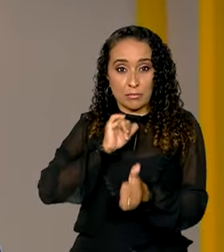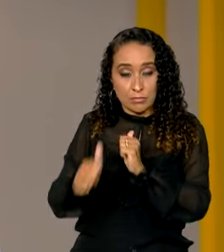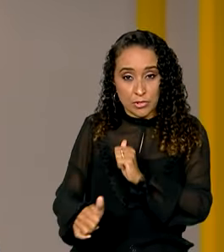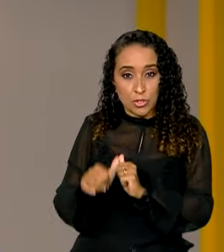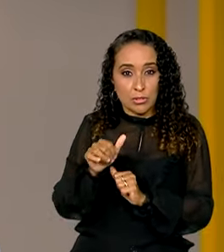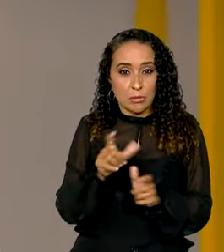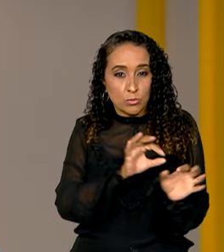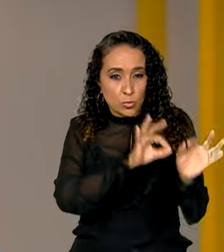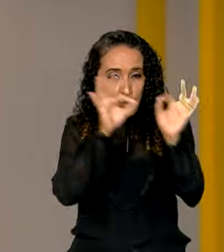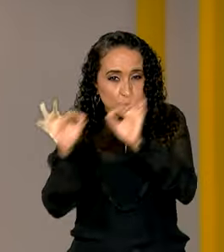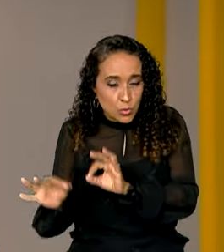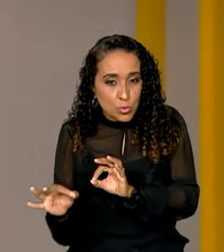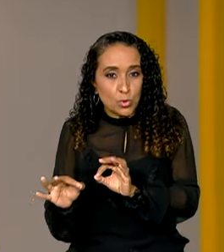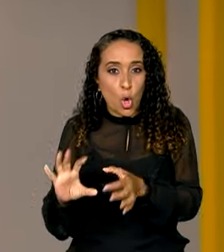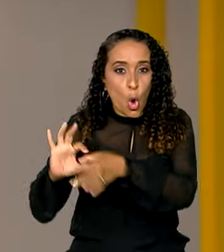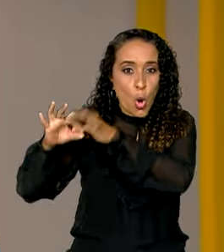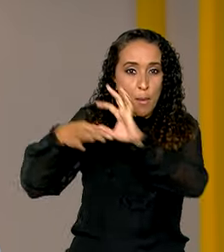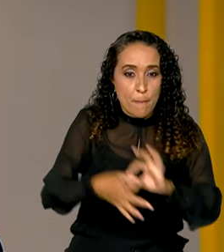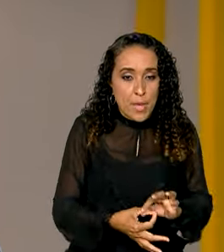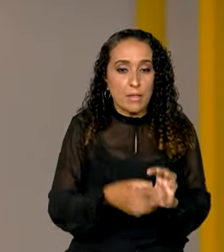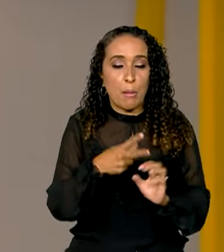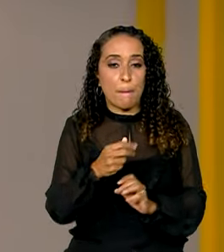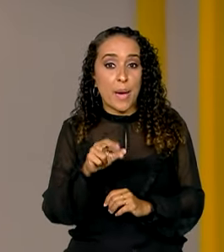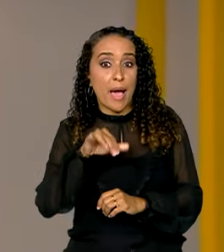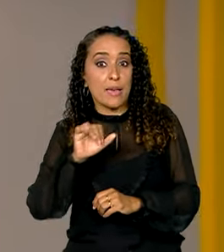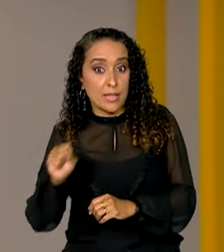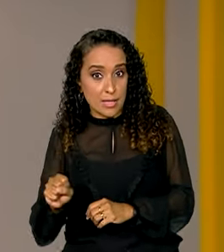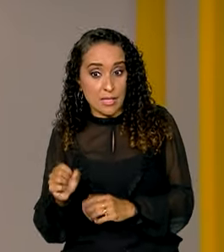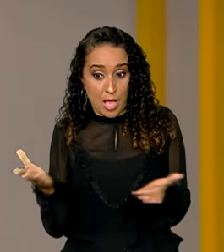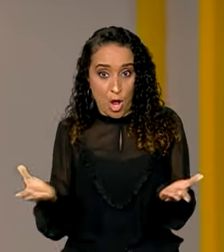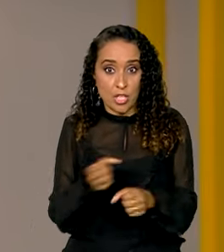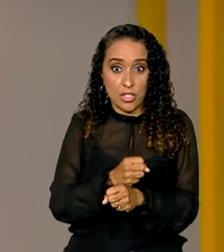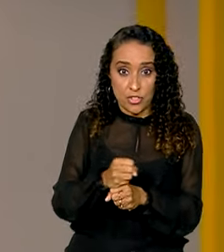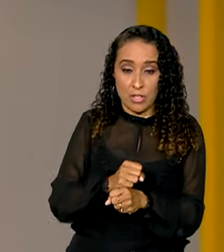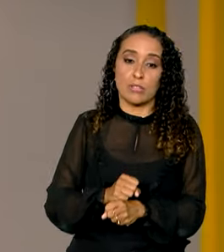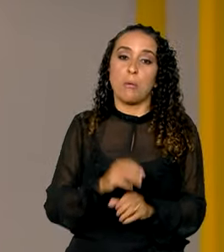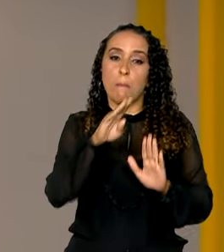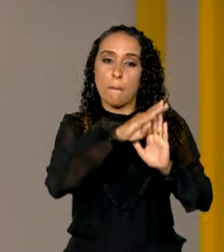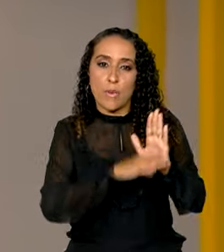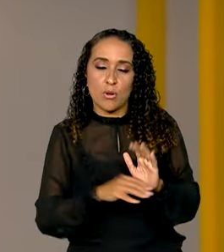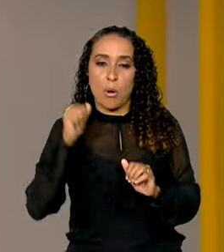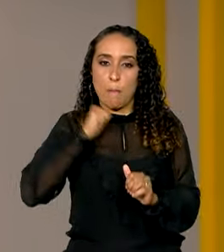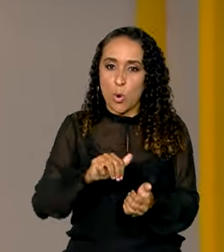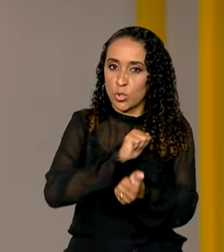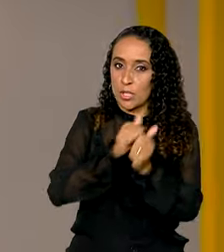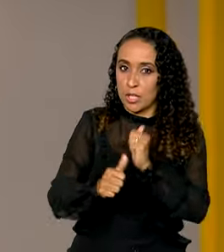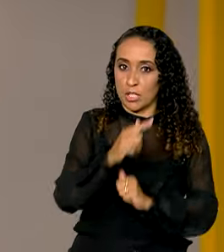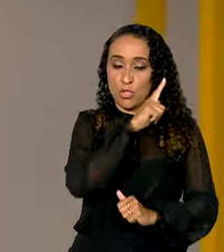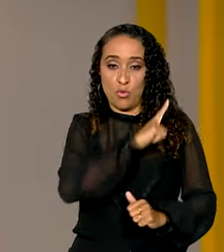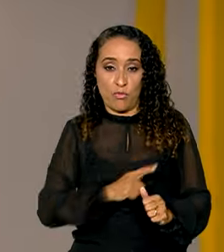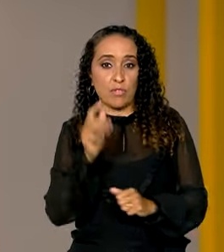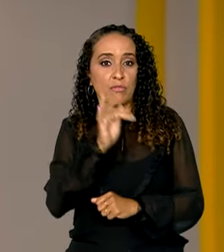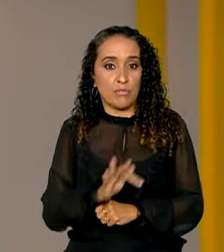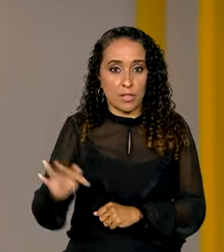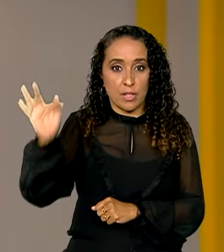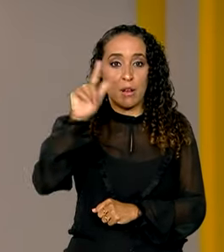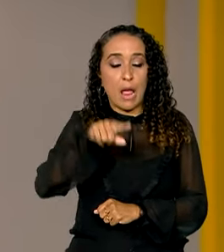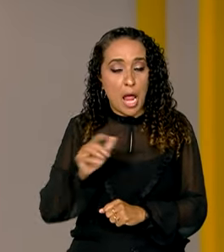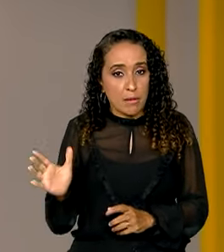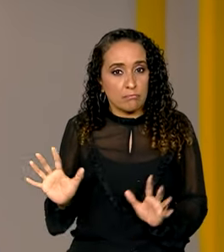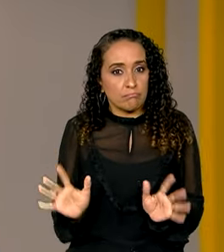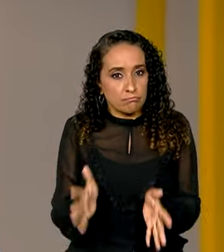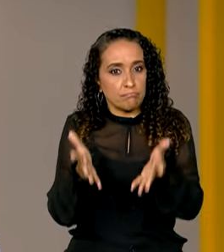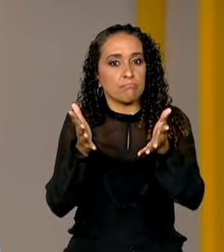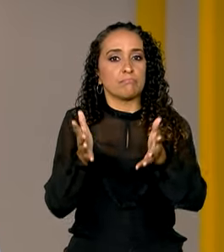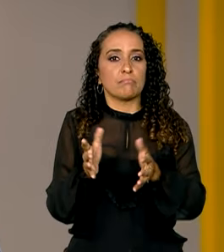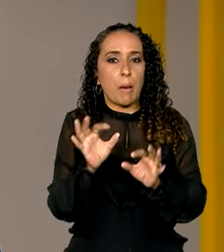nas Olimpíadas e Paralimpíadas de Paris este ano. E programas como o Bolsa Atleta, do governo federal, são um importante